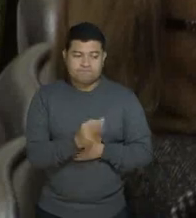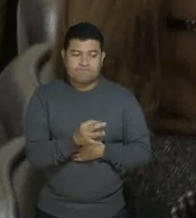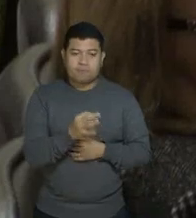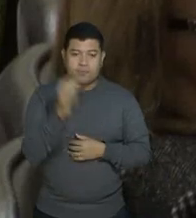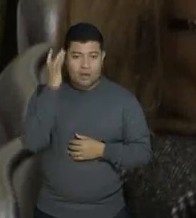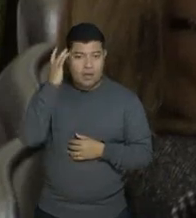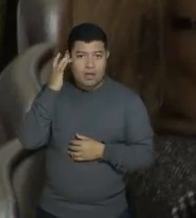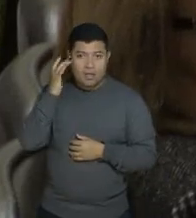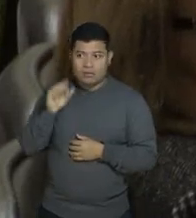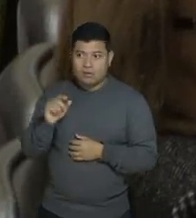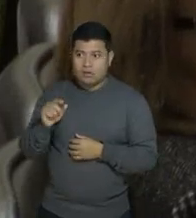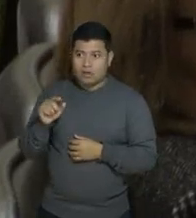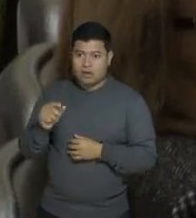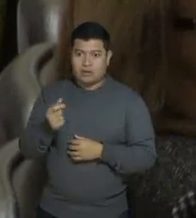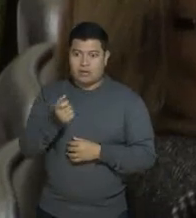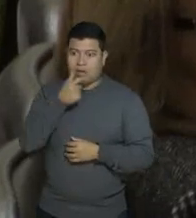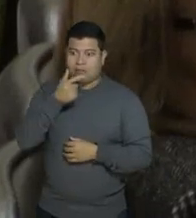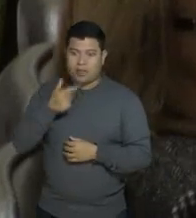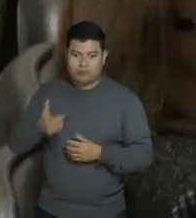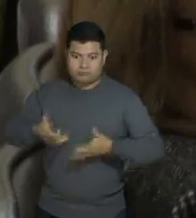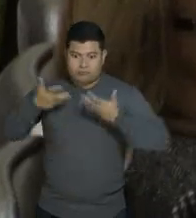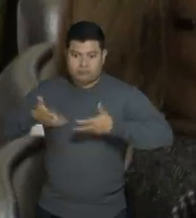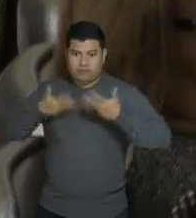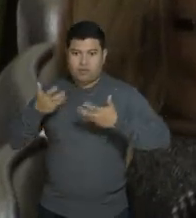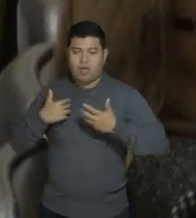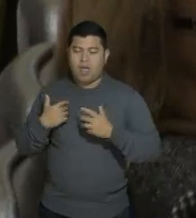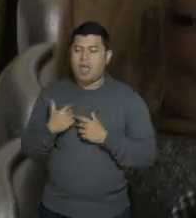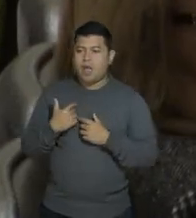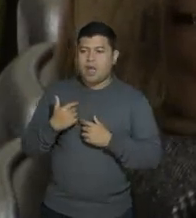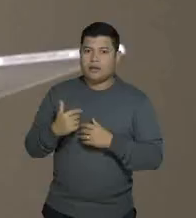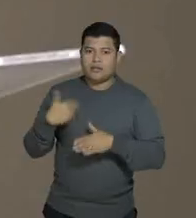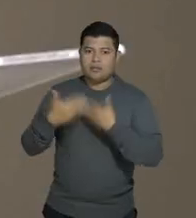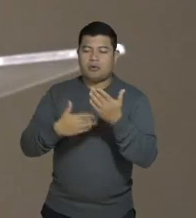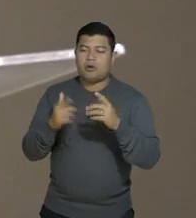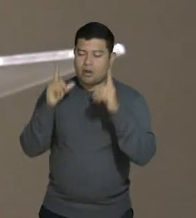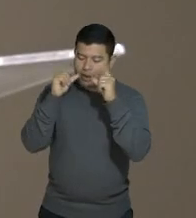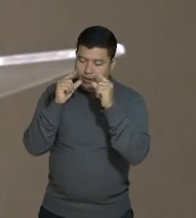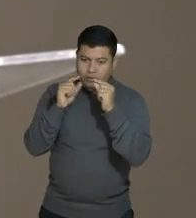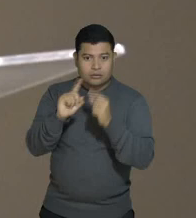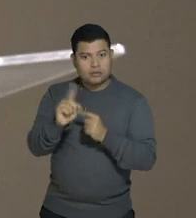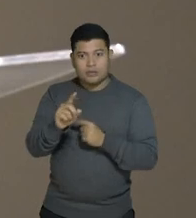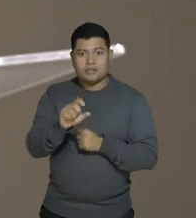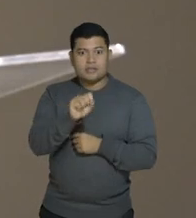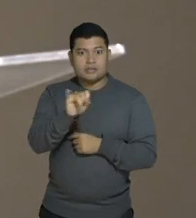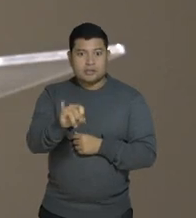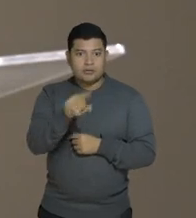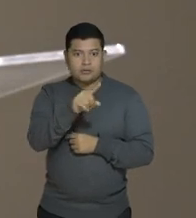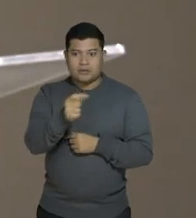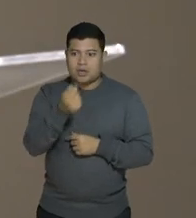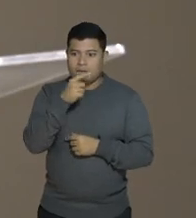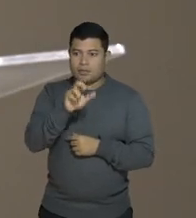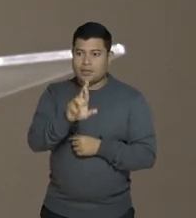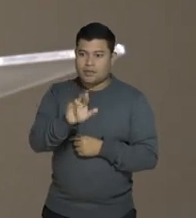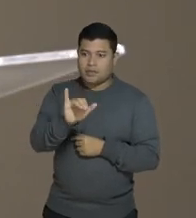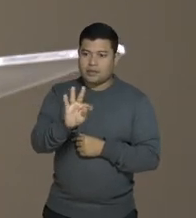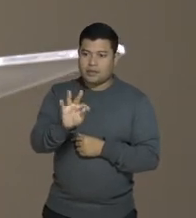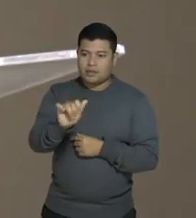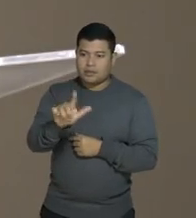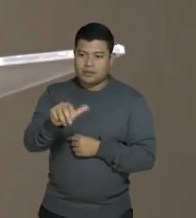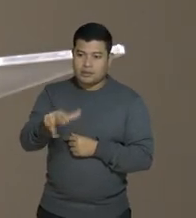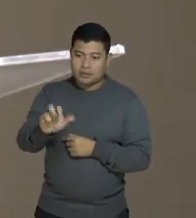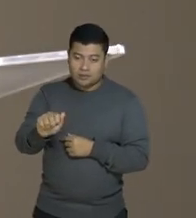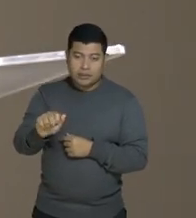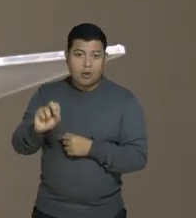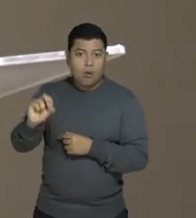deixa sonolento, tá? Muito pelo contrário, se você tomar uma Ritalina à noite, um Vinvan, você não dorme. Você fica a noite